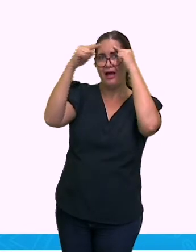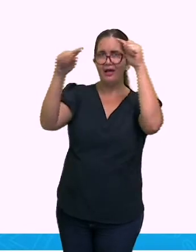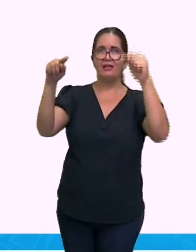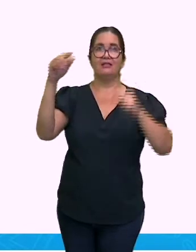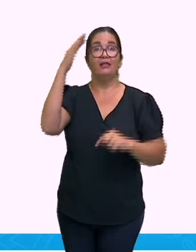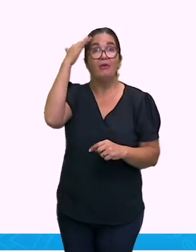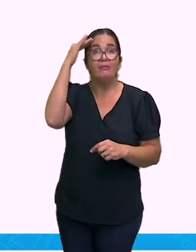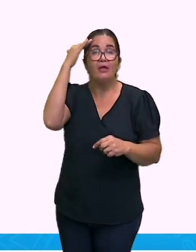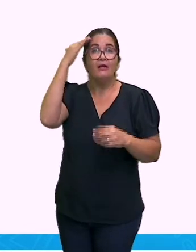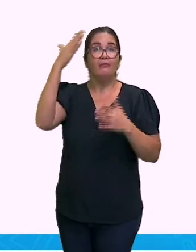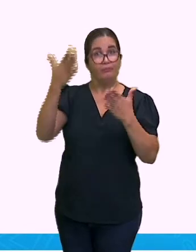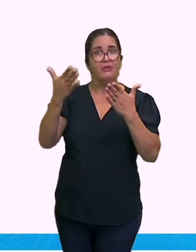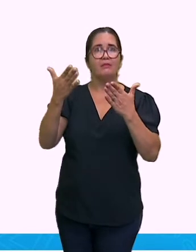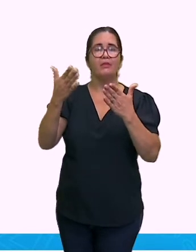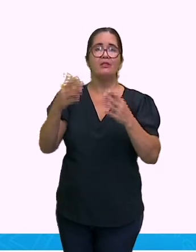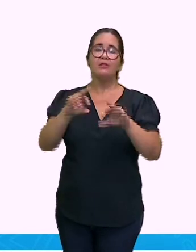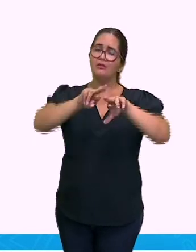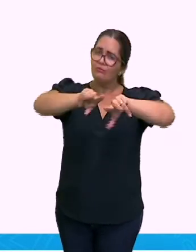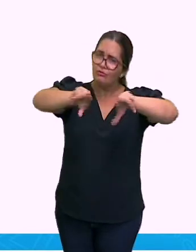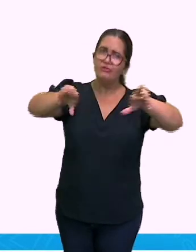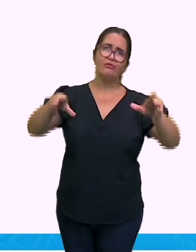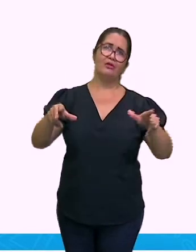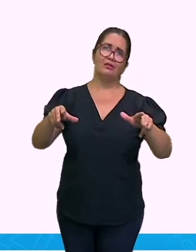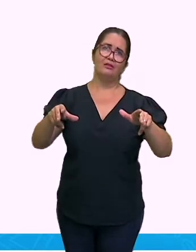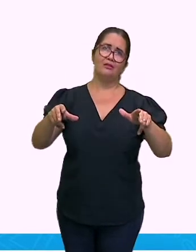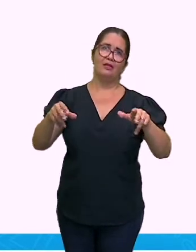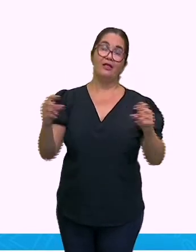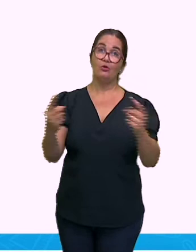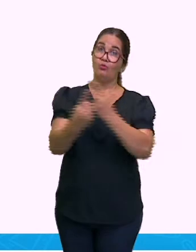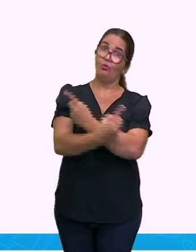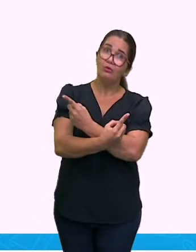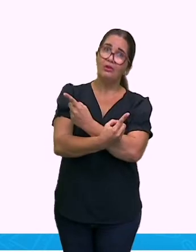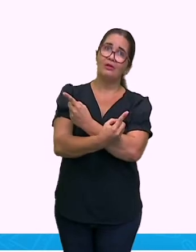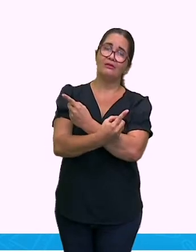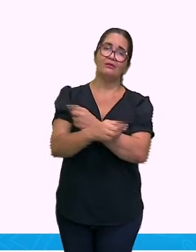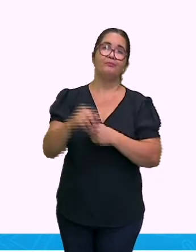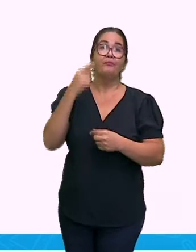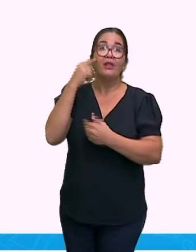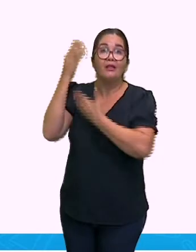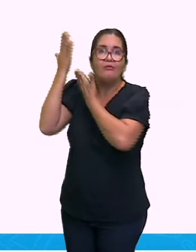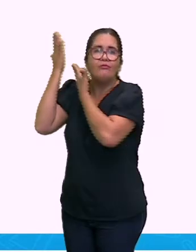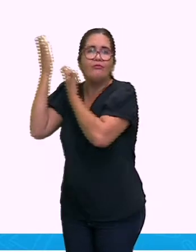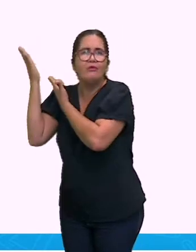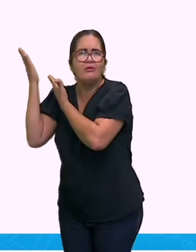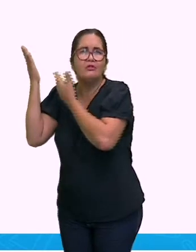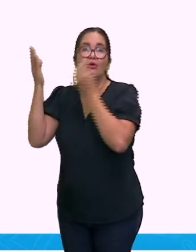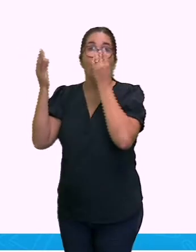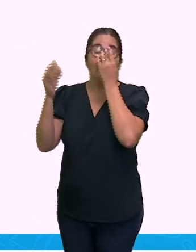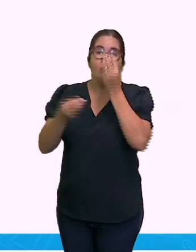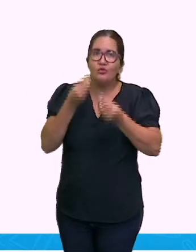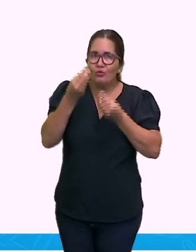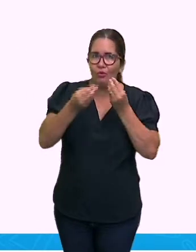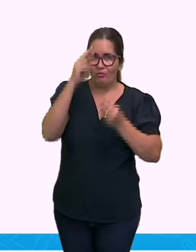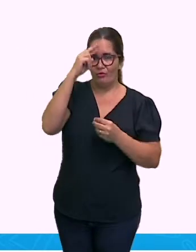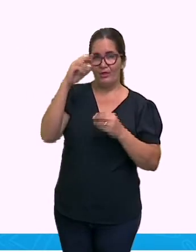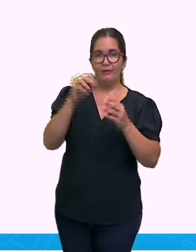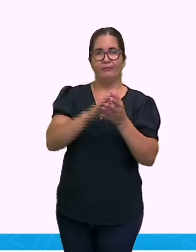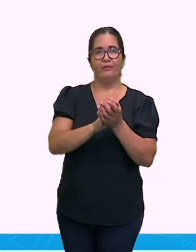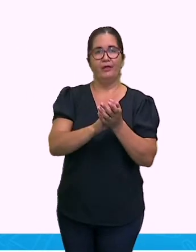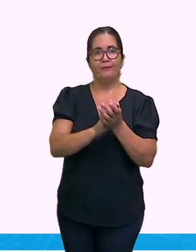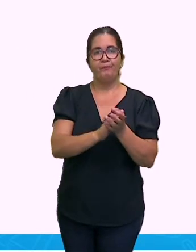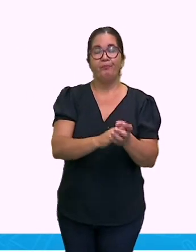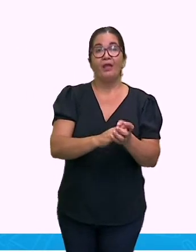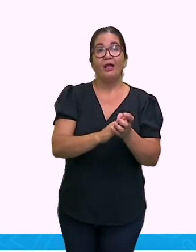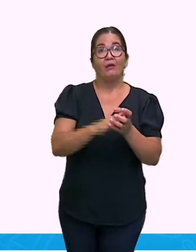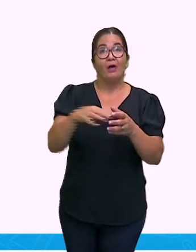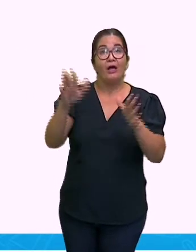Vamos perceber agora as regiões que vivenciaram o absolutismo. Vamos ver.